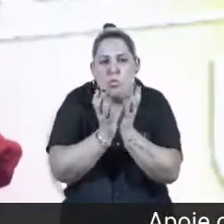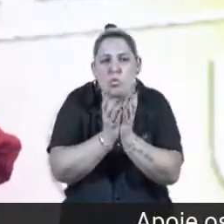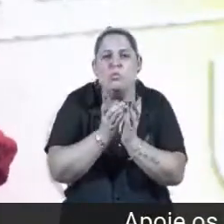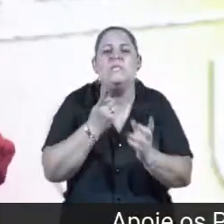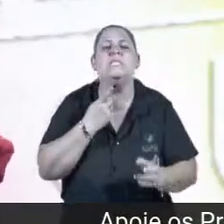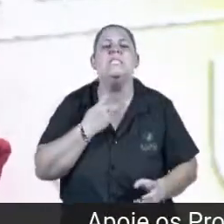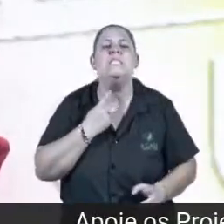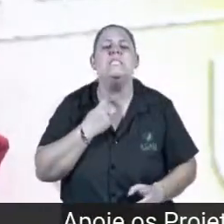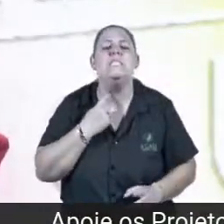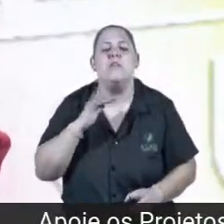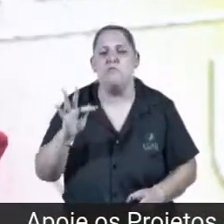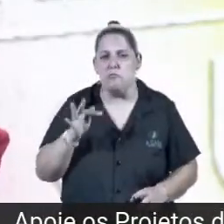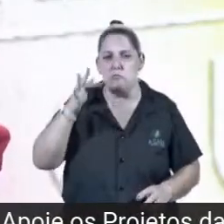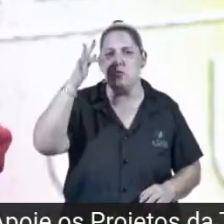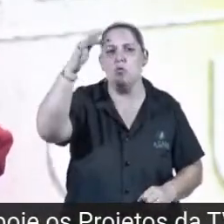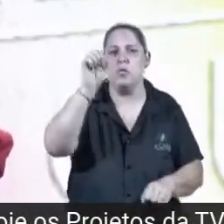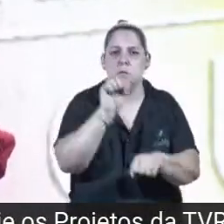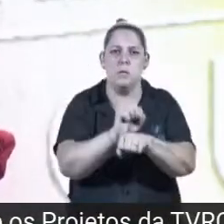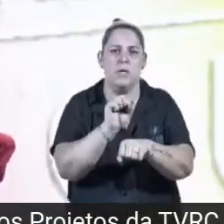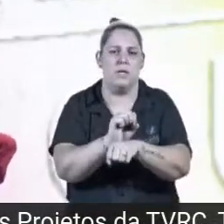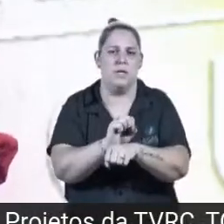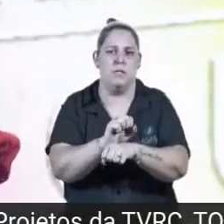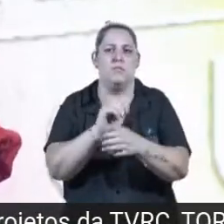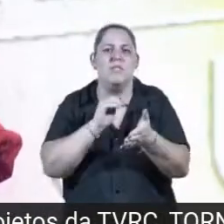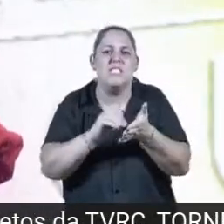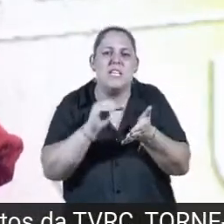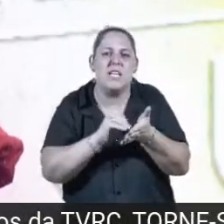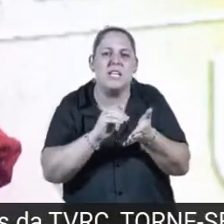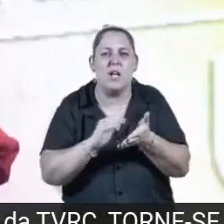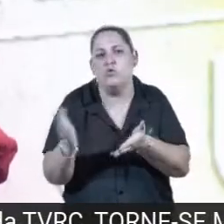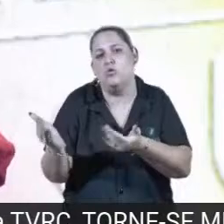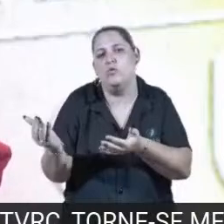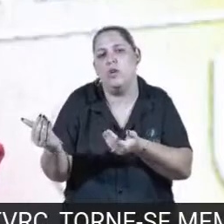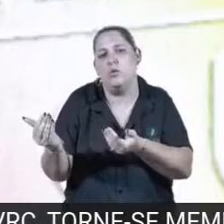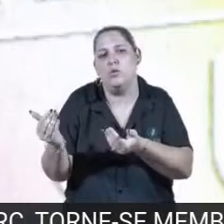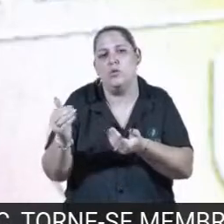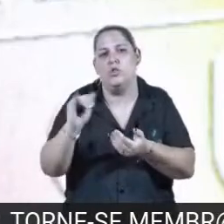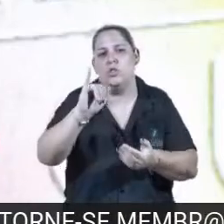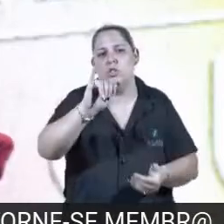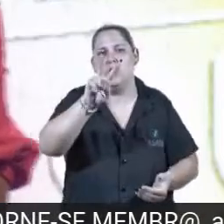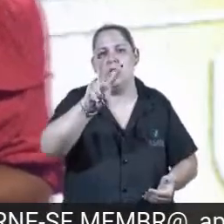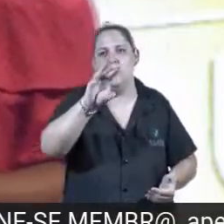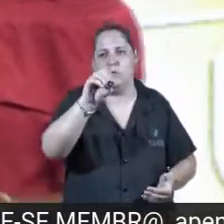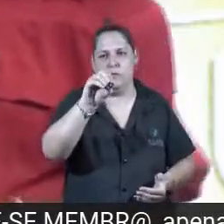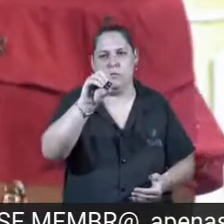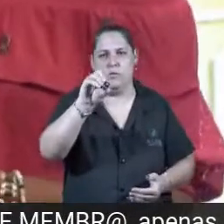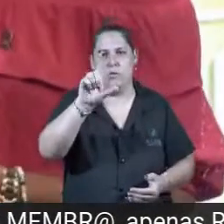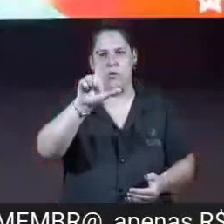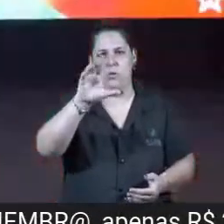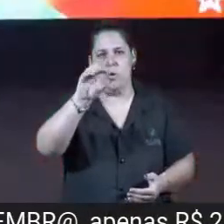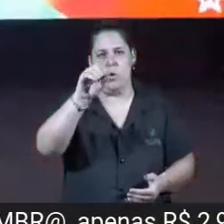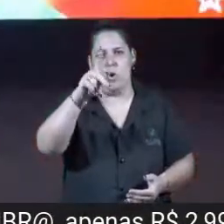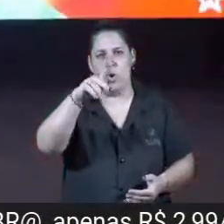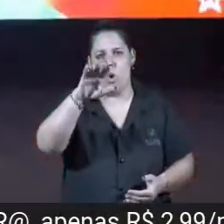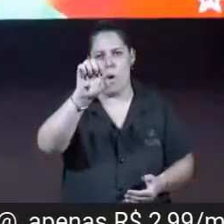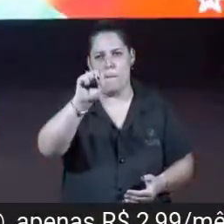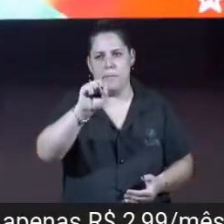e esperança, o nosso companheiro secretário de Juventude, Ivo Lopes.